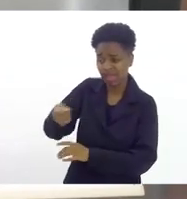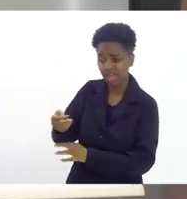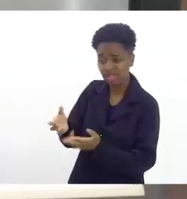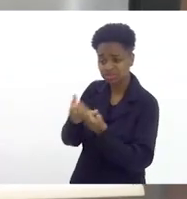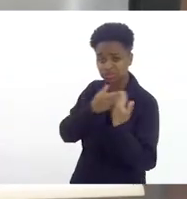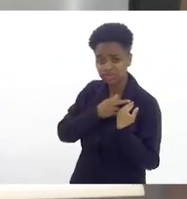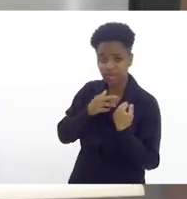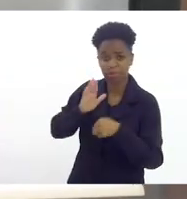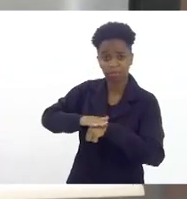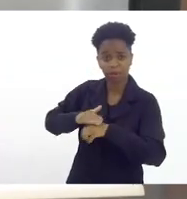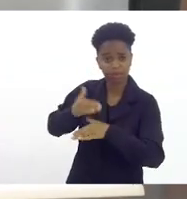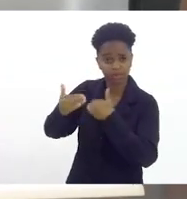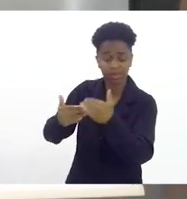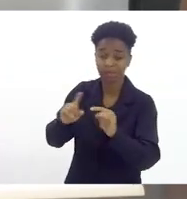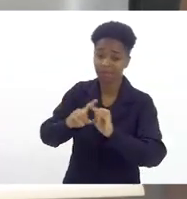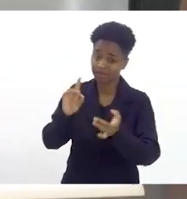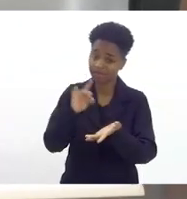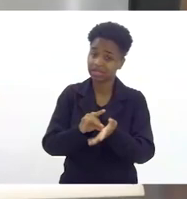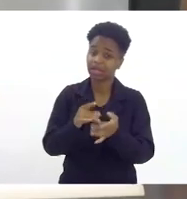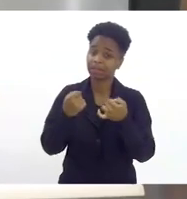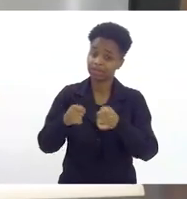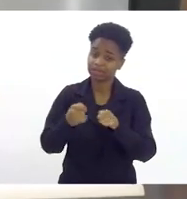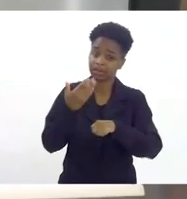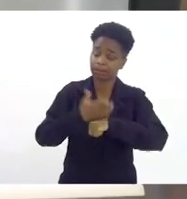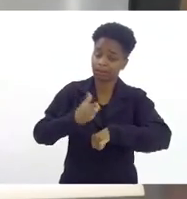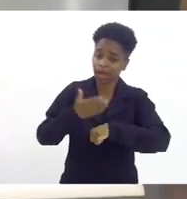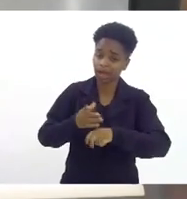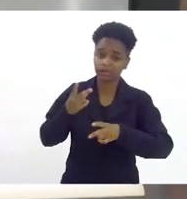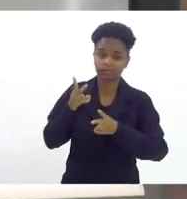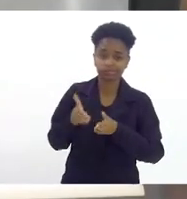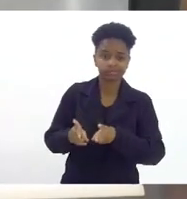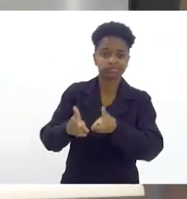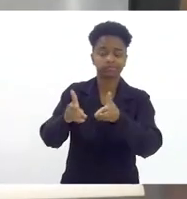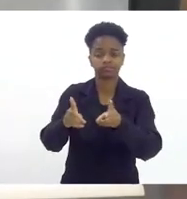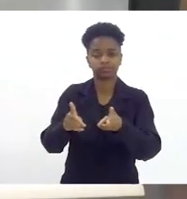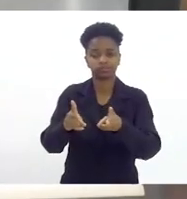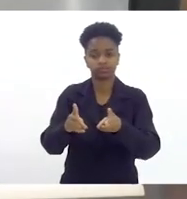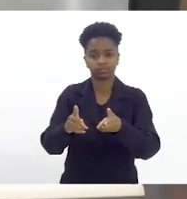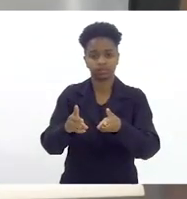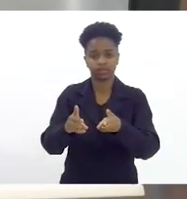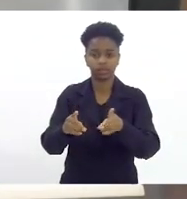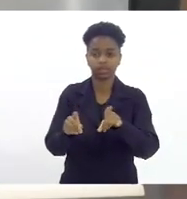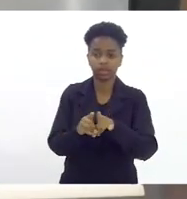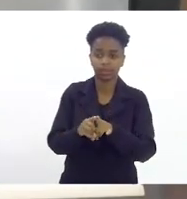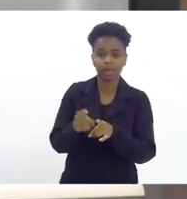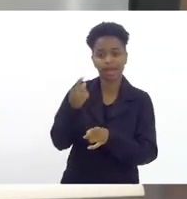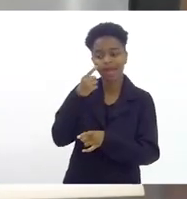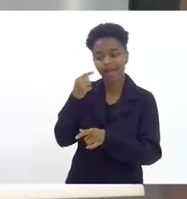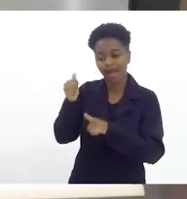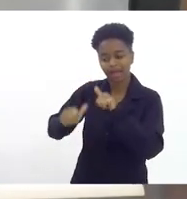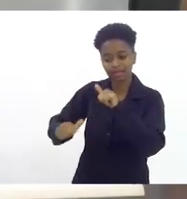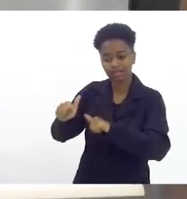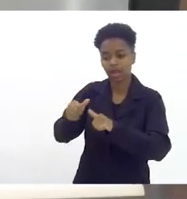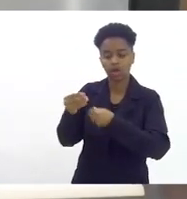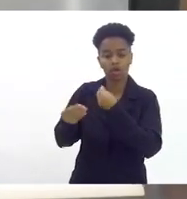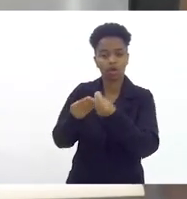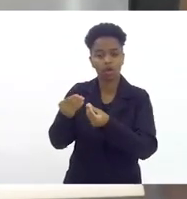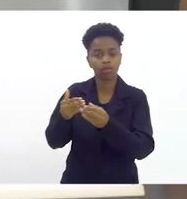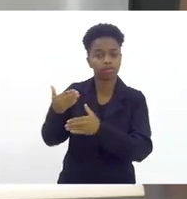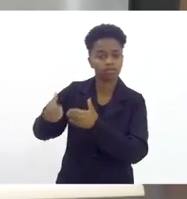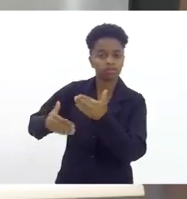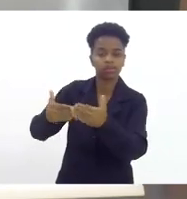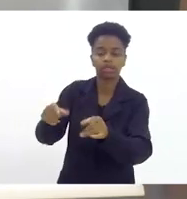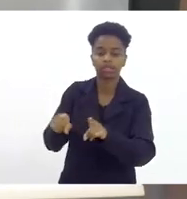quando na verdade desempenho deveria ser a prática constante é da observação gradual do desempenho